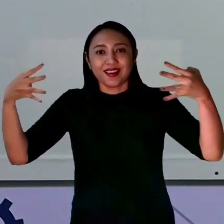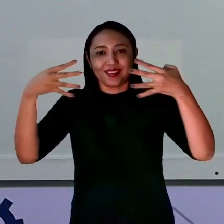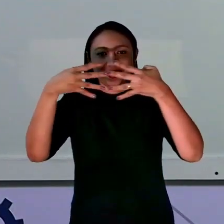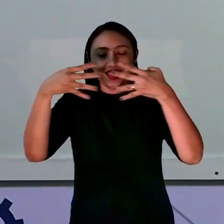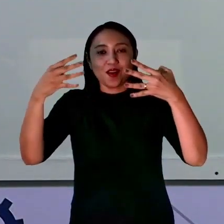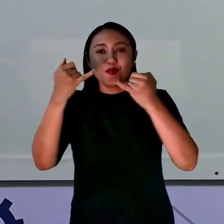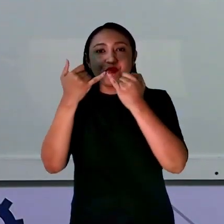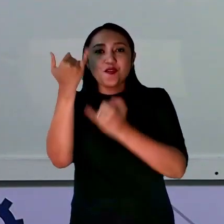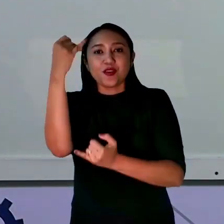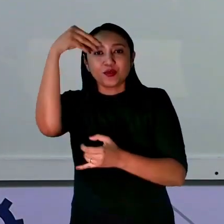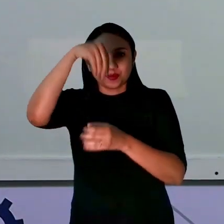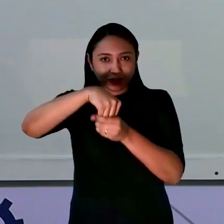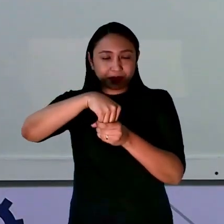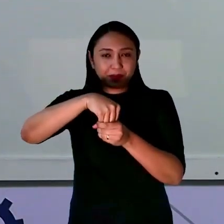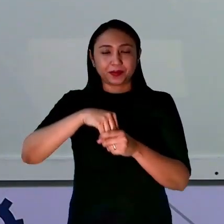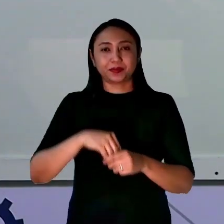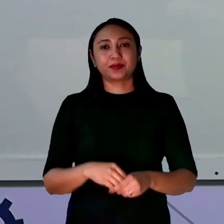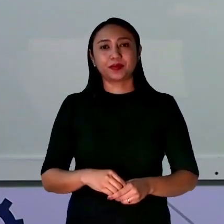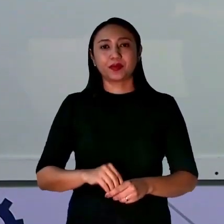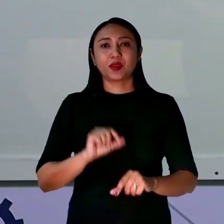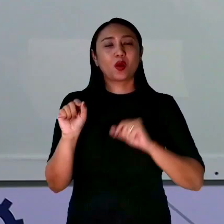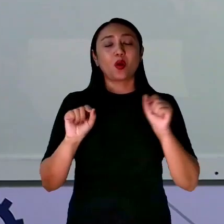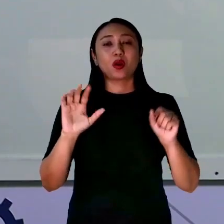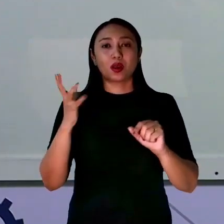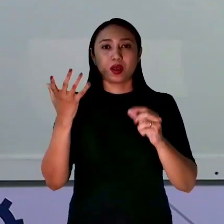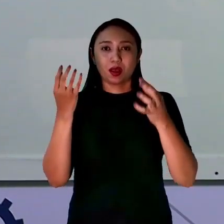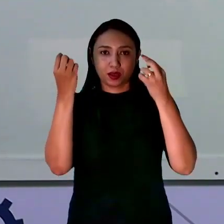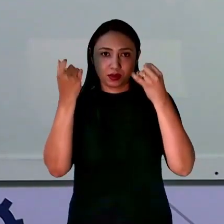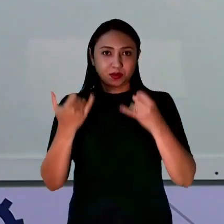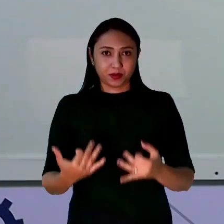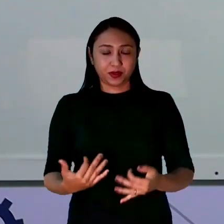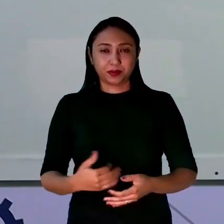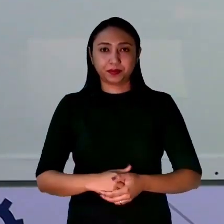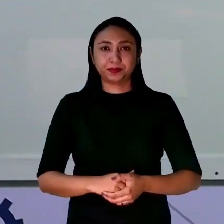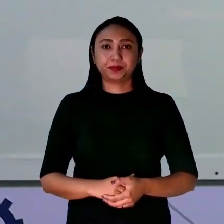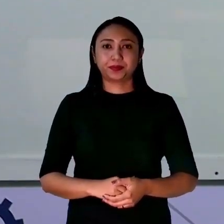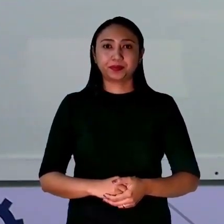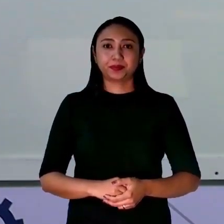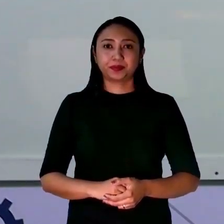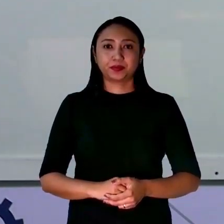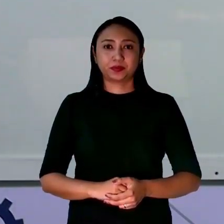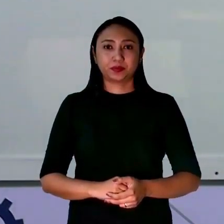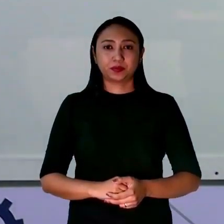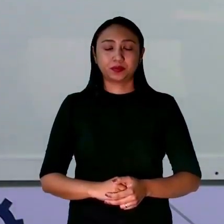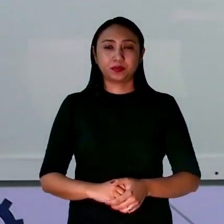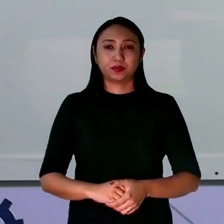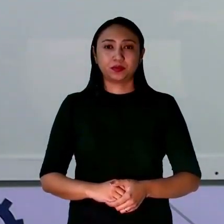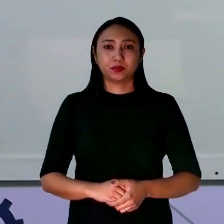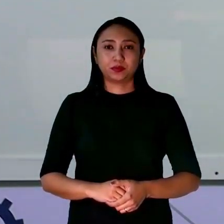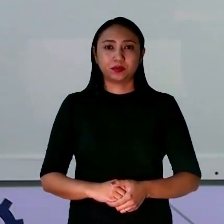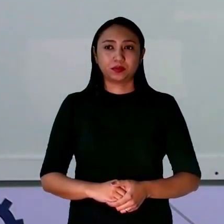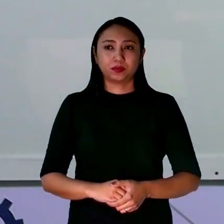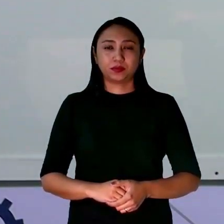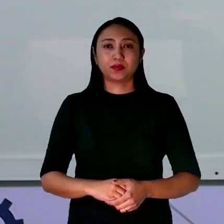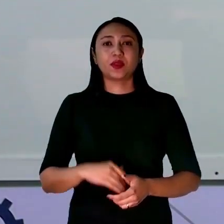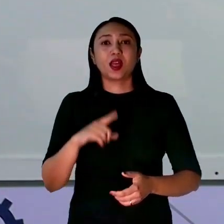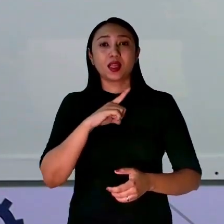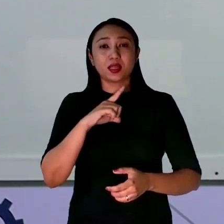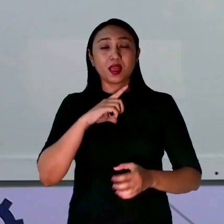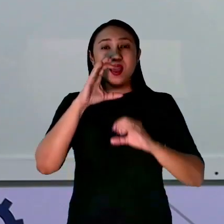fio. Aí o que eu quero de vocês? Eu coloquei esse fio e aqui eu tenho, tá, a carga